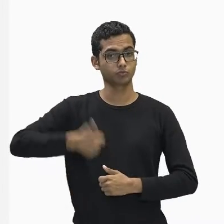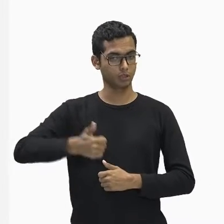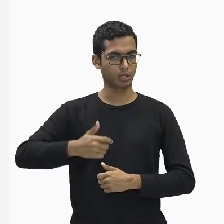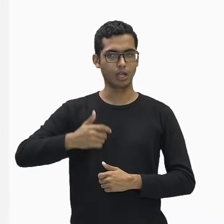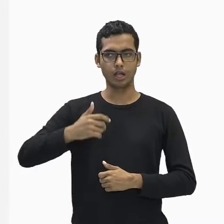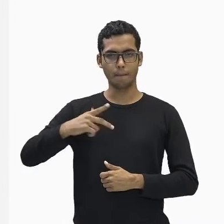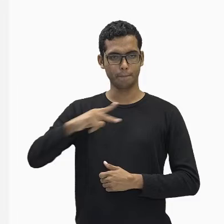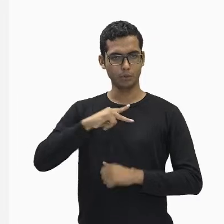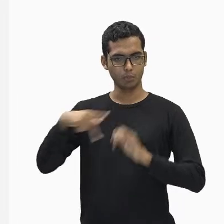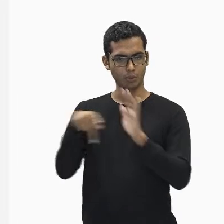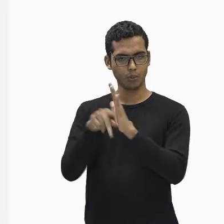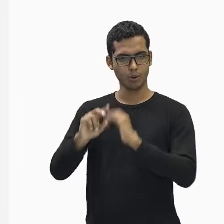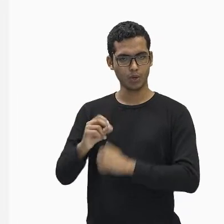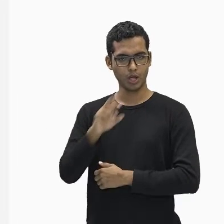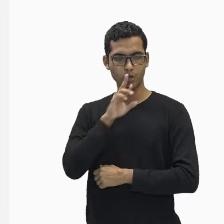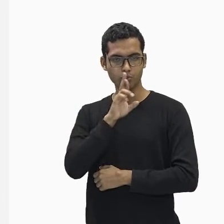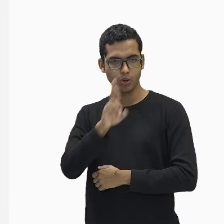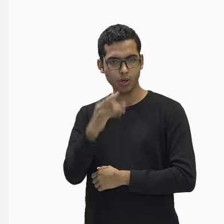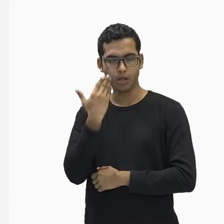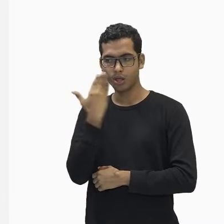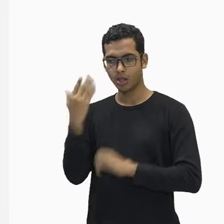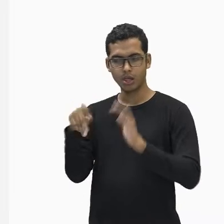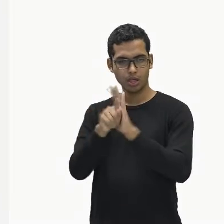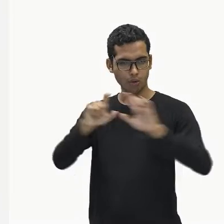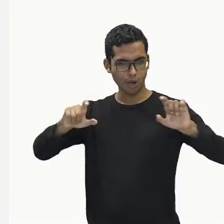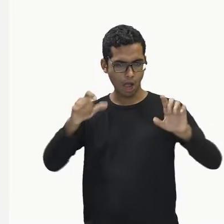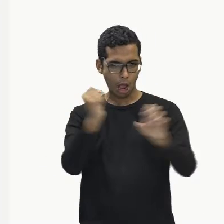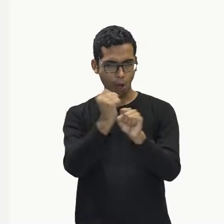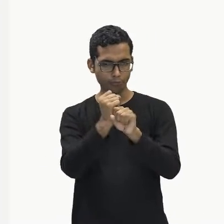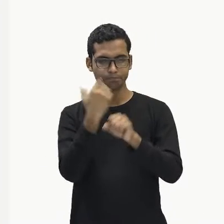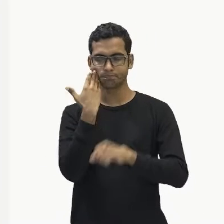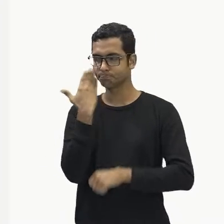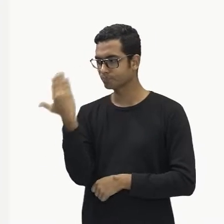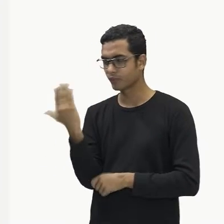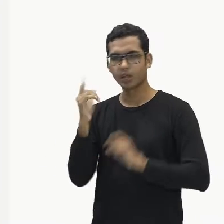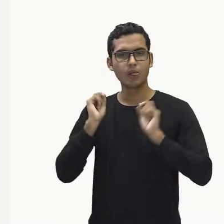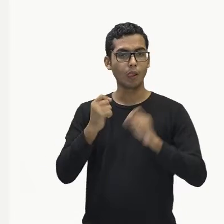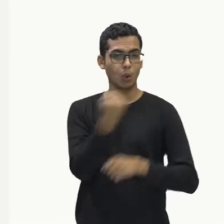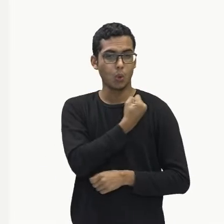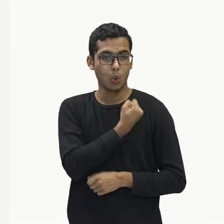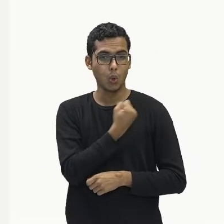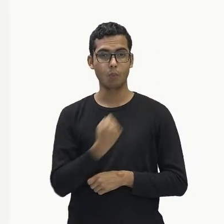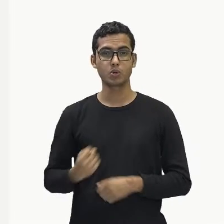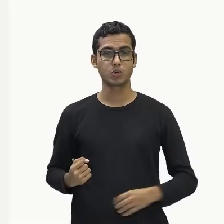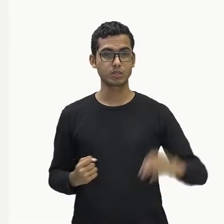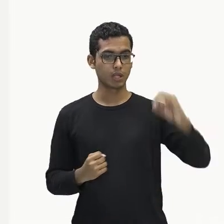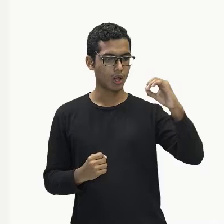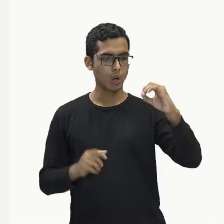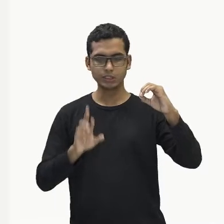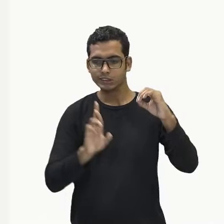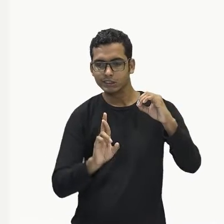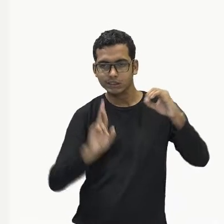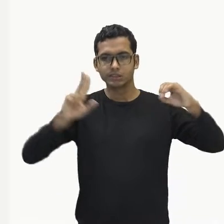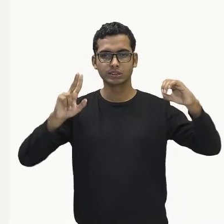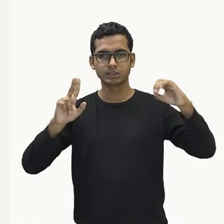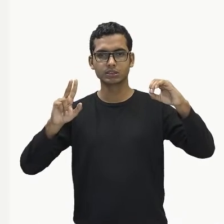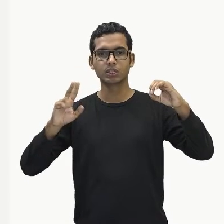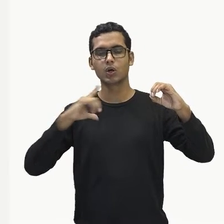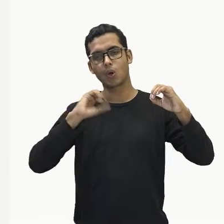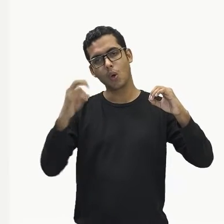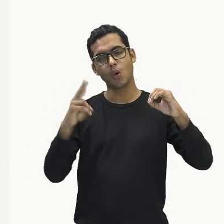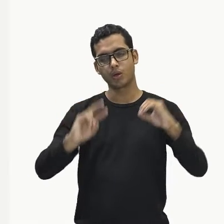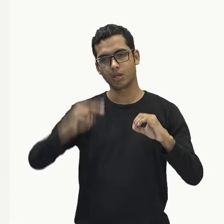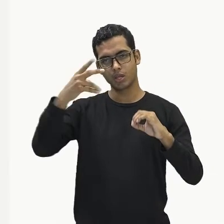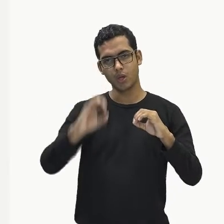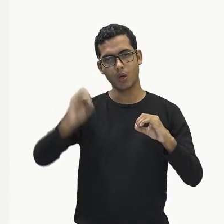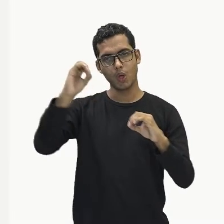particular de potenciação nos diz o seguinte: todo número diferente de zero elevado a zero é